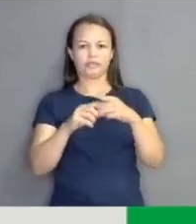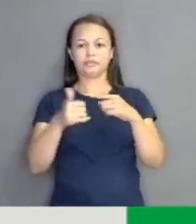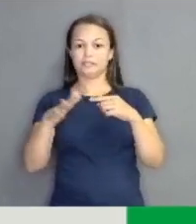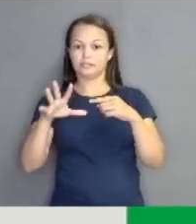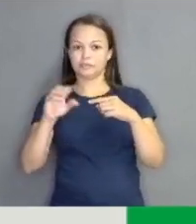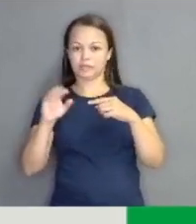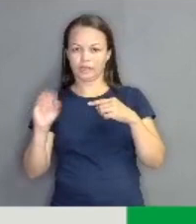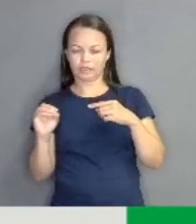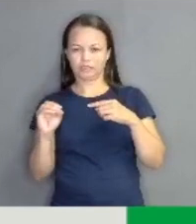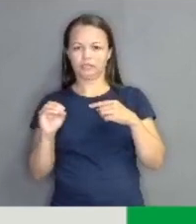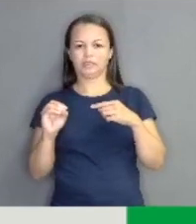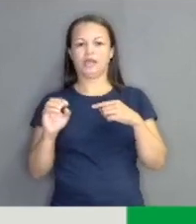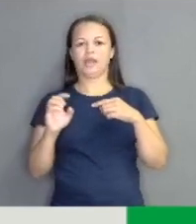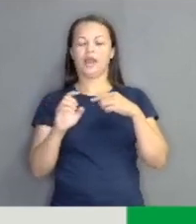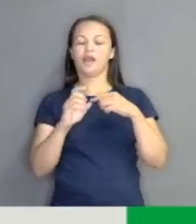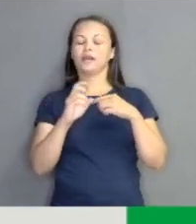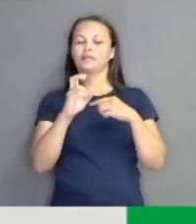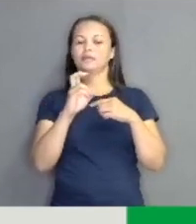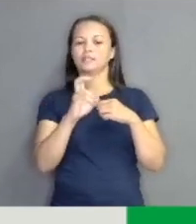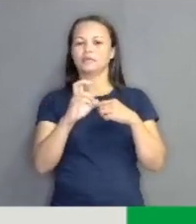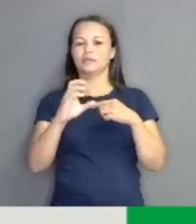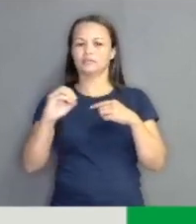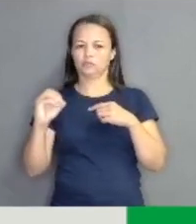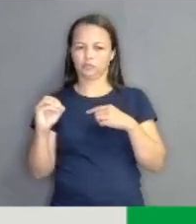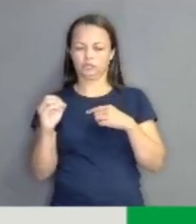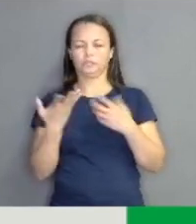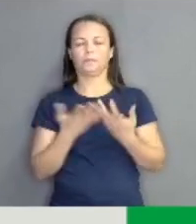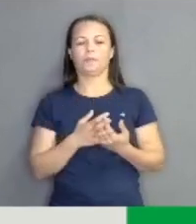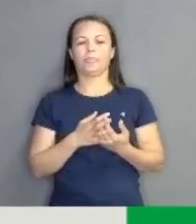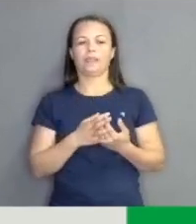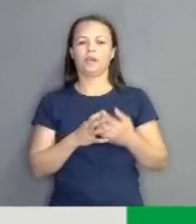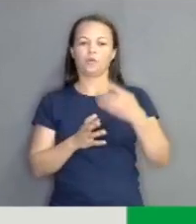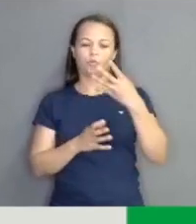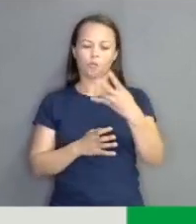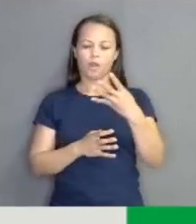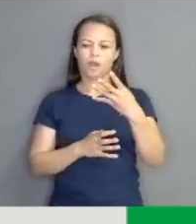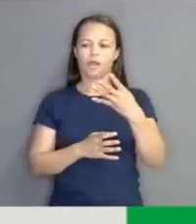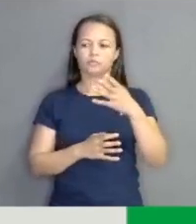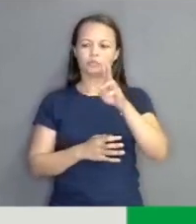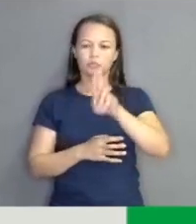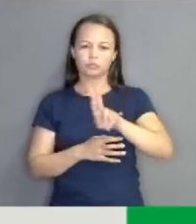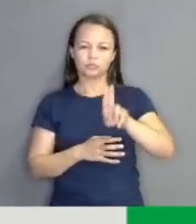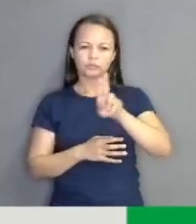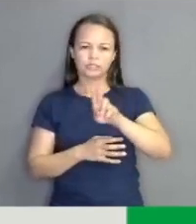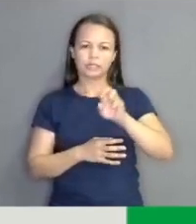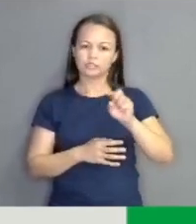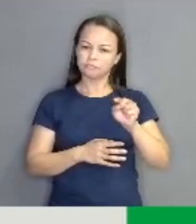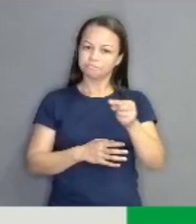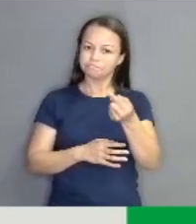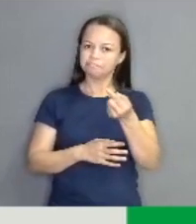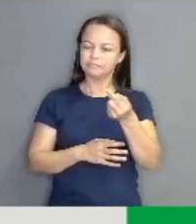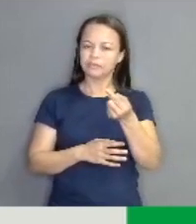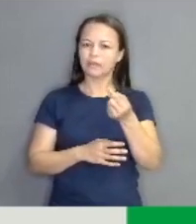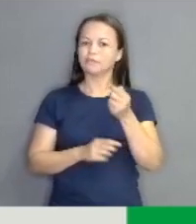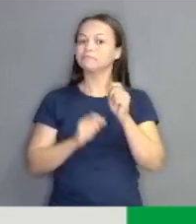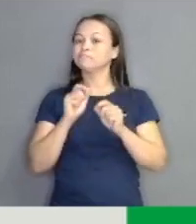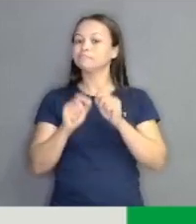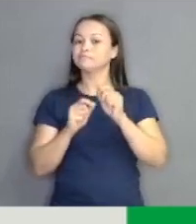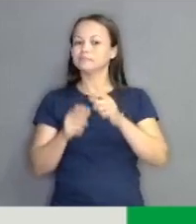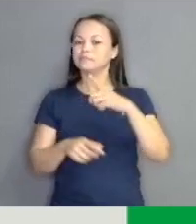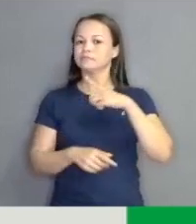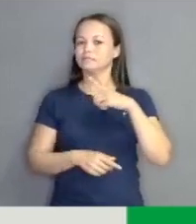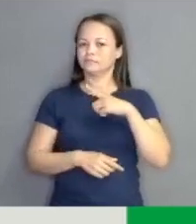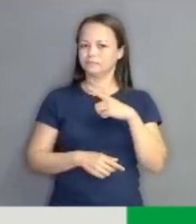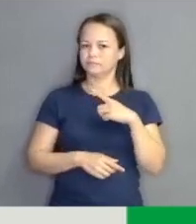100, 500. 4 unidades de milhar. E aí, temos o que